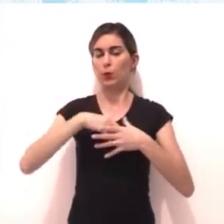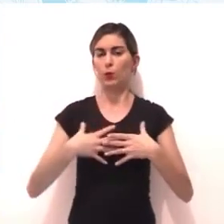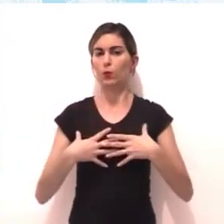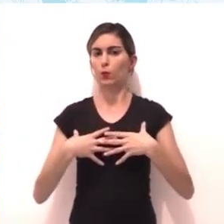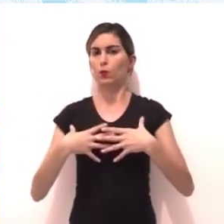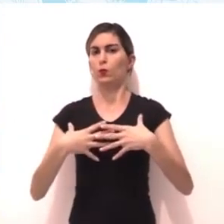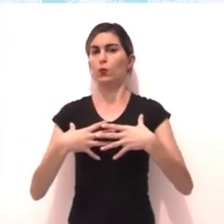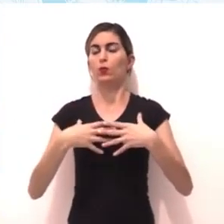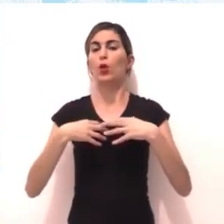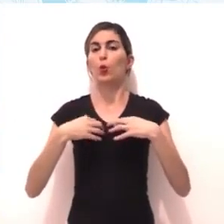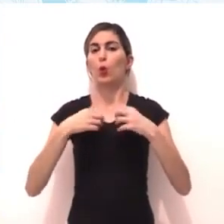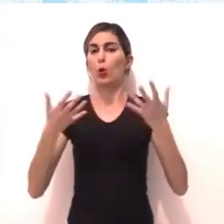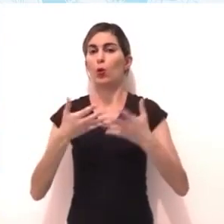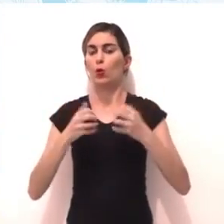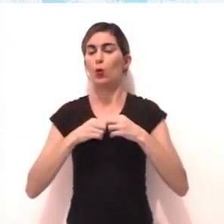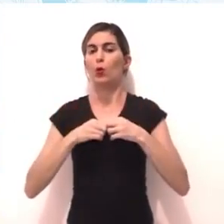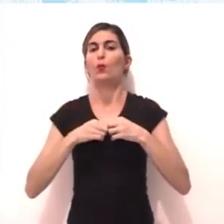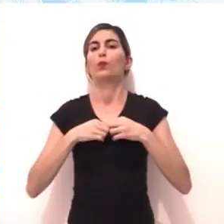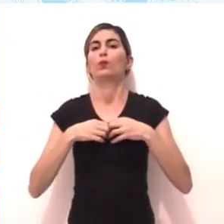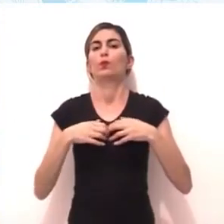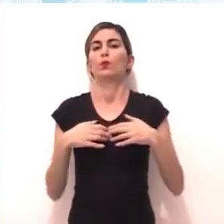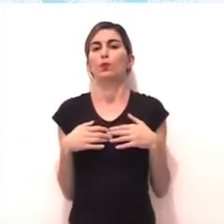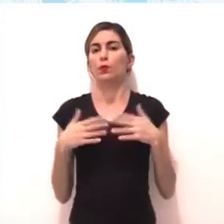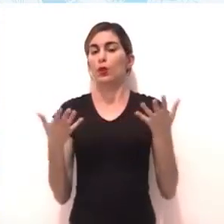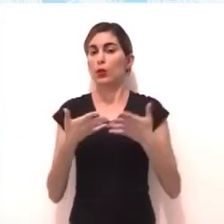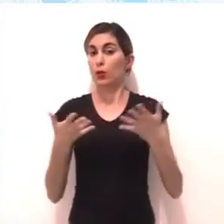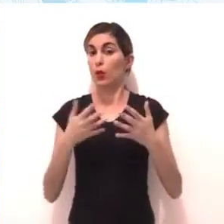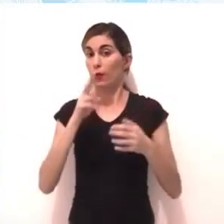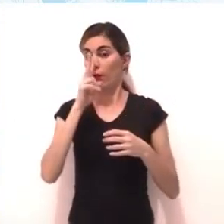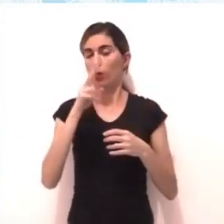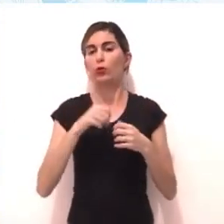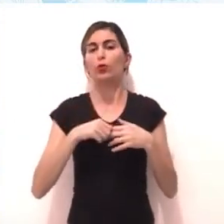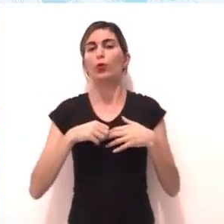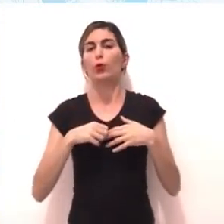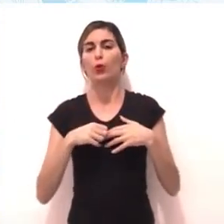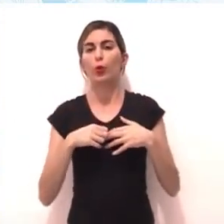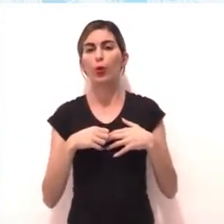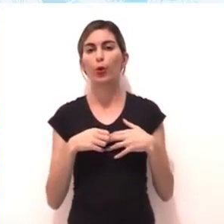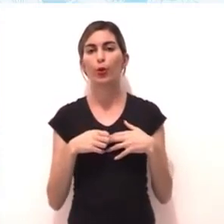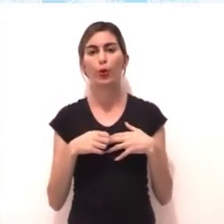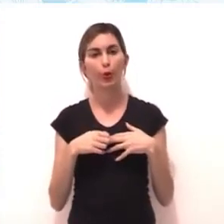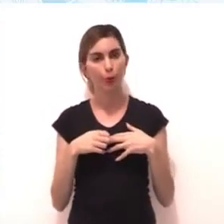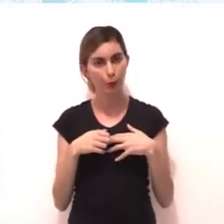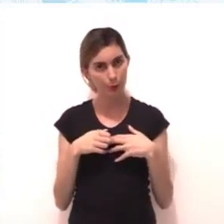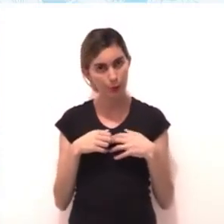pulmão. Eu vou soltar o ar agora, tá? Vamos soltar o ar bem forte.